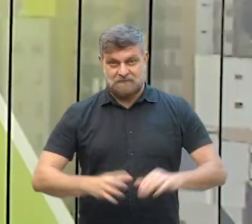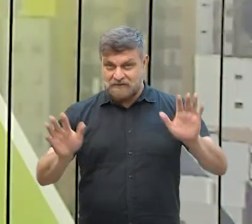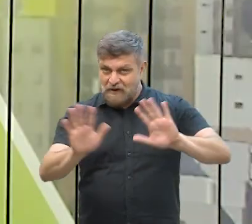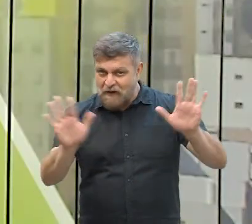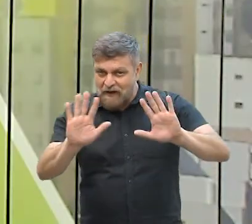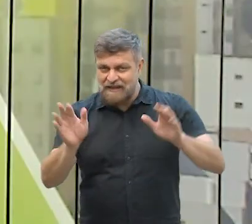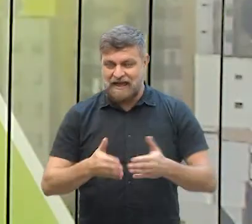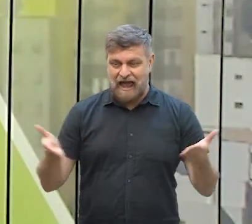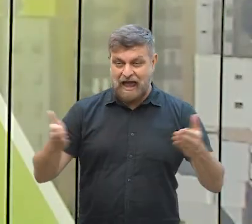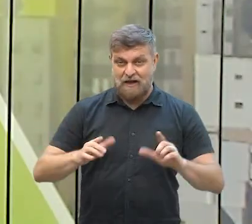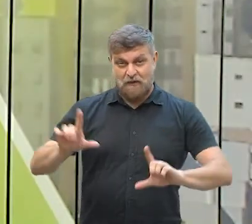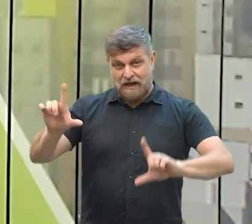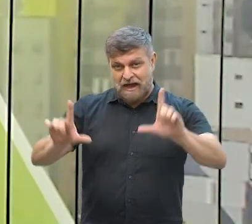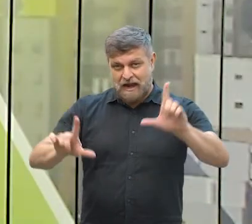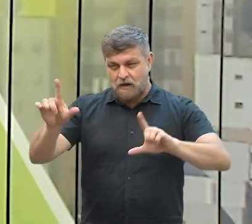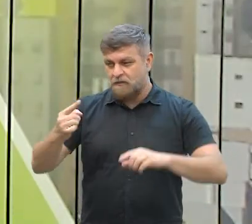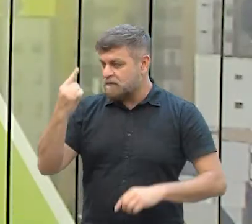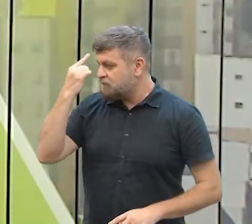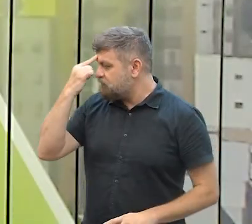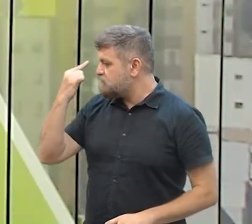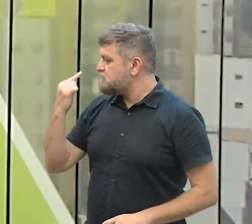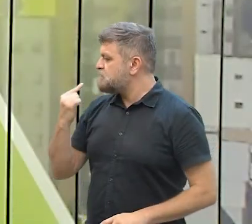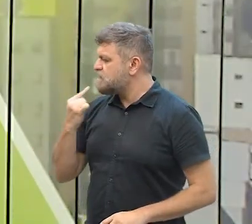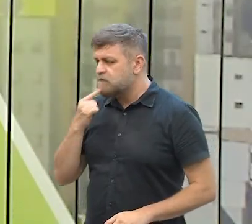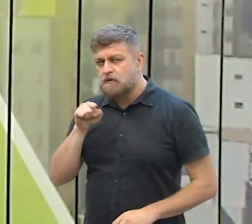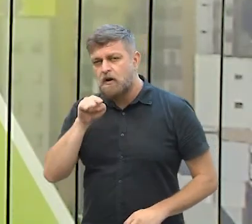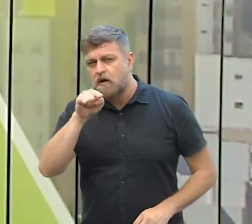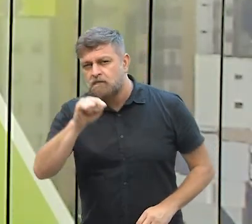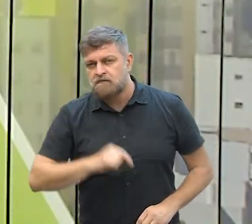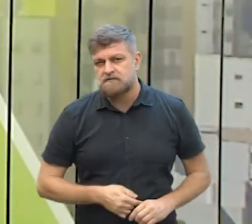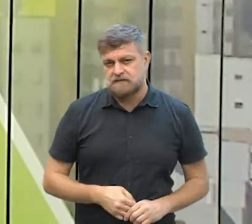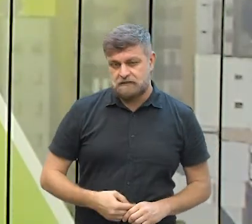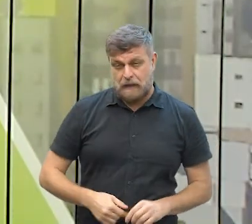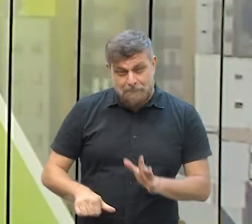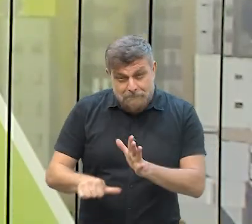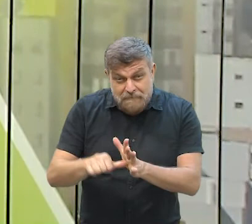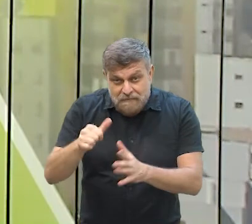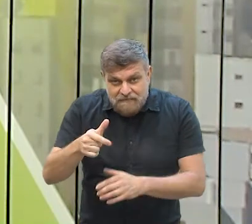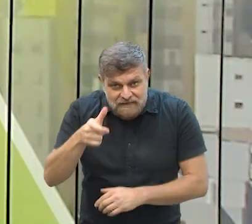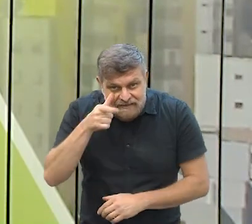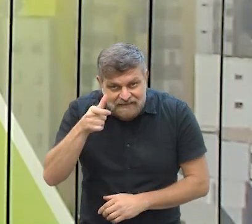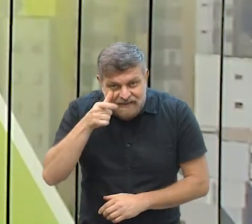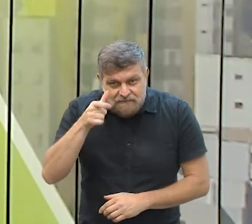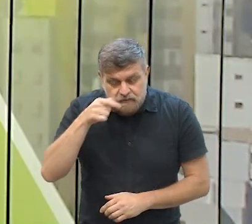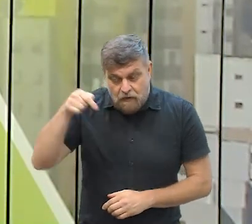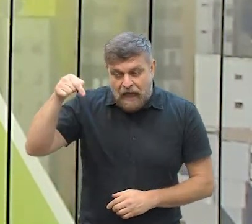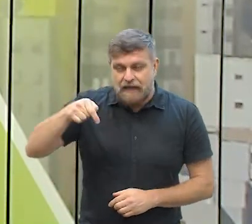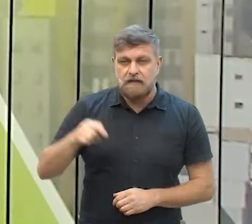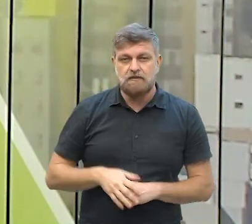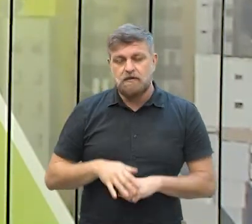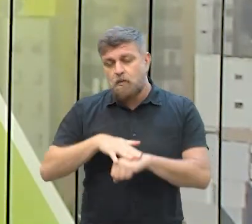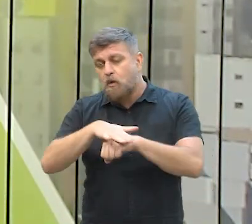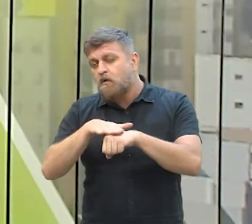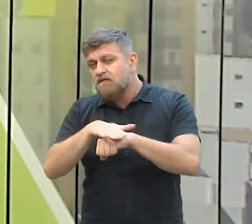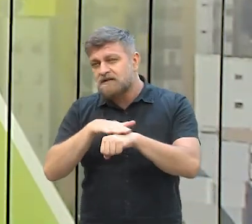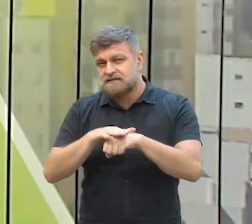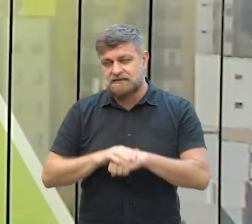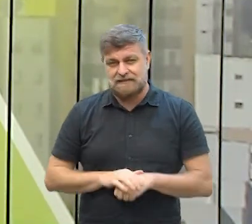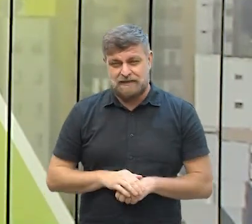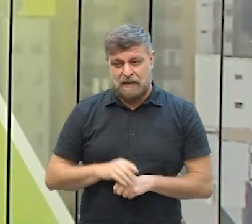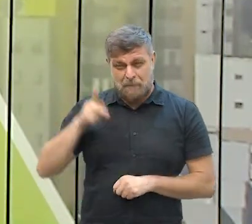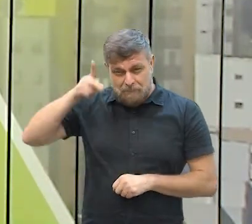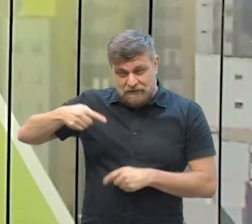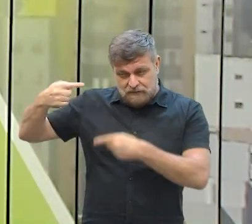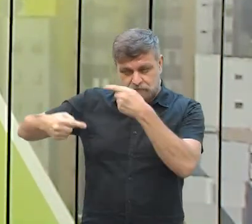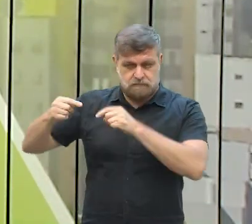Olá, começa agora o programa Perfil. Para você que está assistindo pela primeira vez, aqui nós vamos falar além da